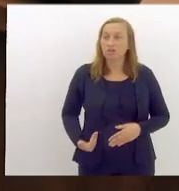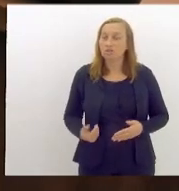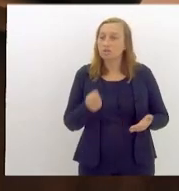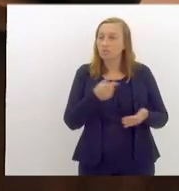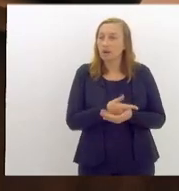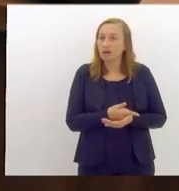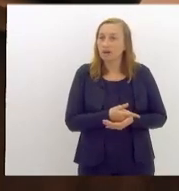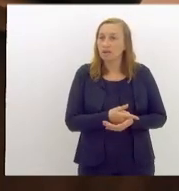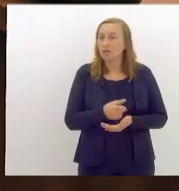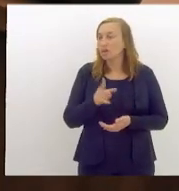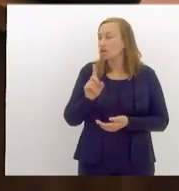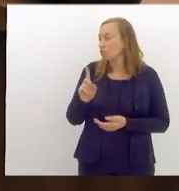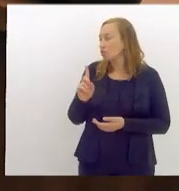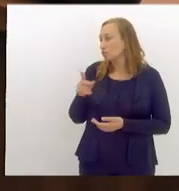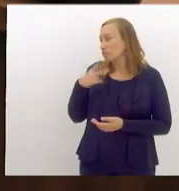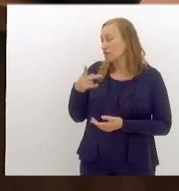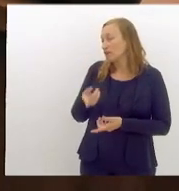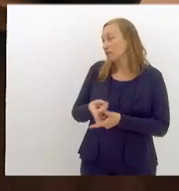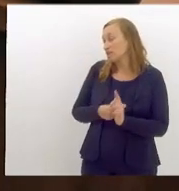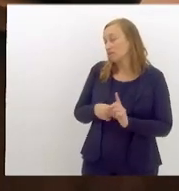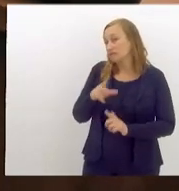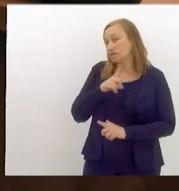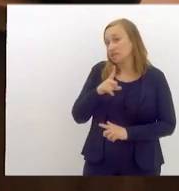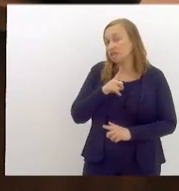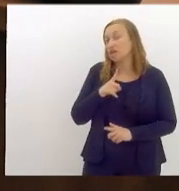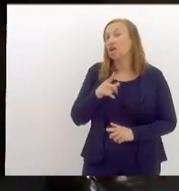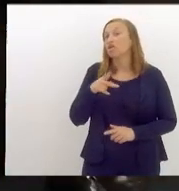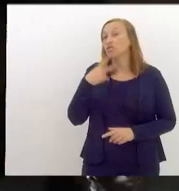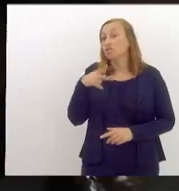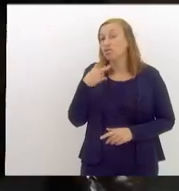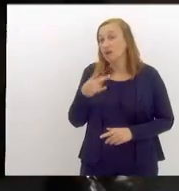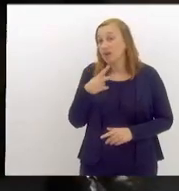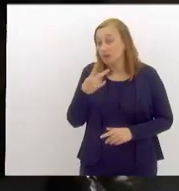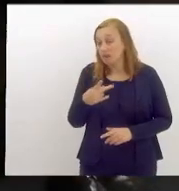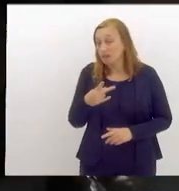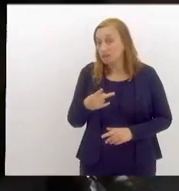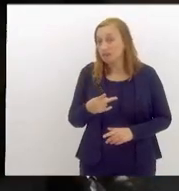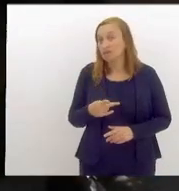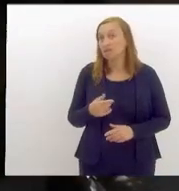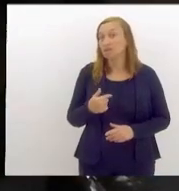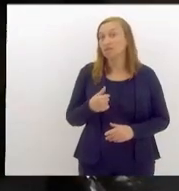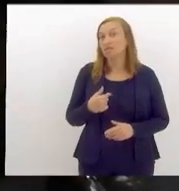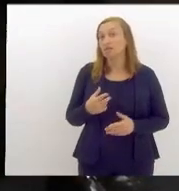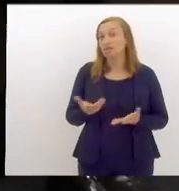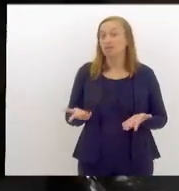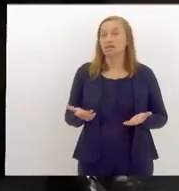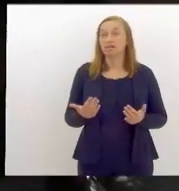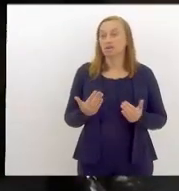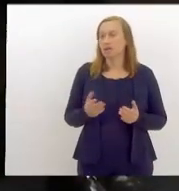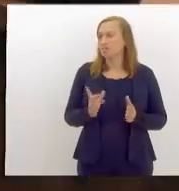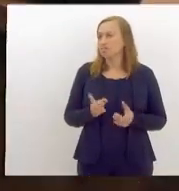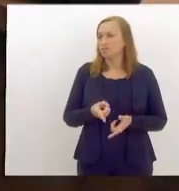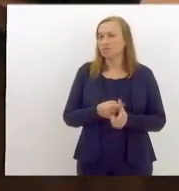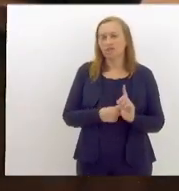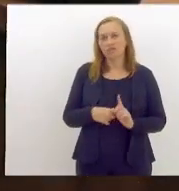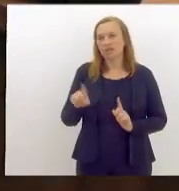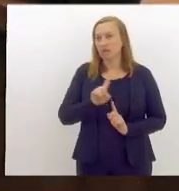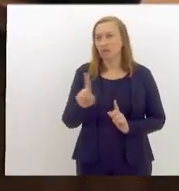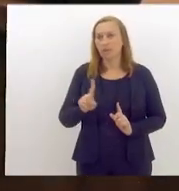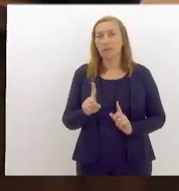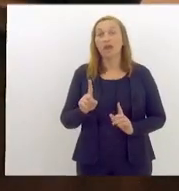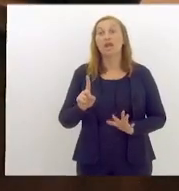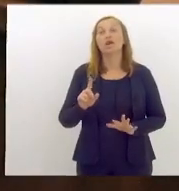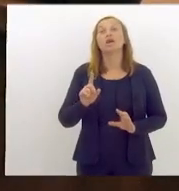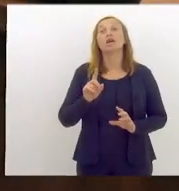não tô dizendo que ele tá inadimplente porque vencedor está devendo é que eu me permito descordar não ficará